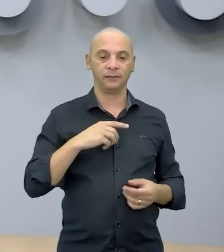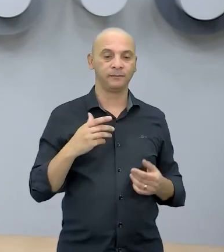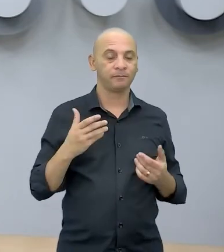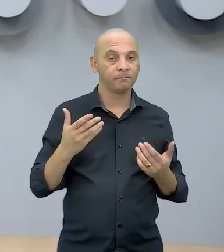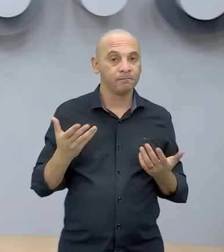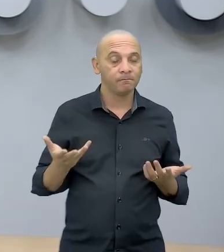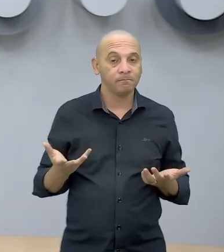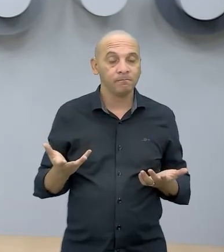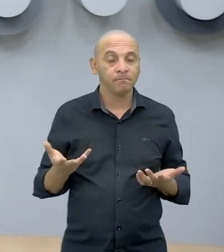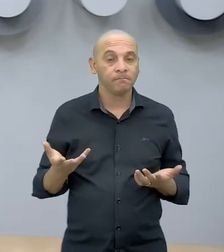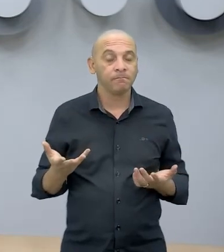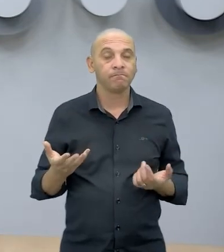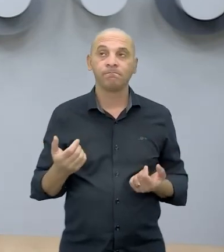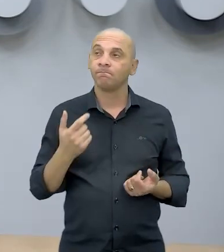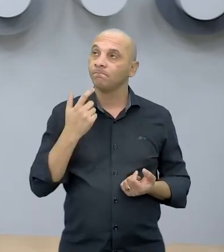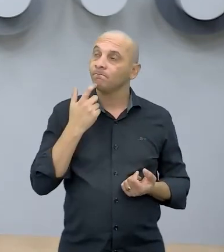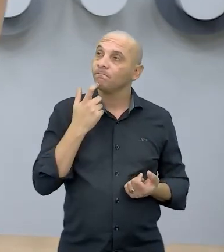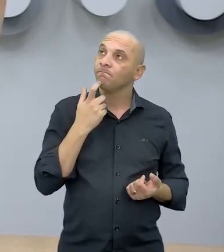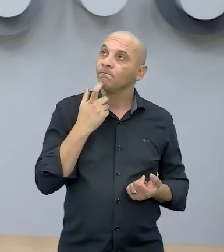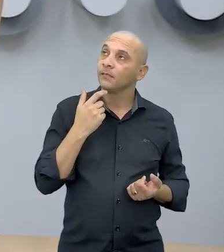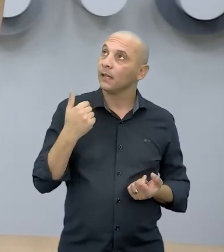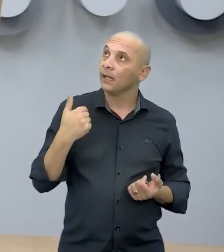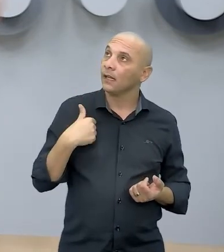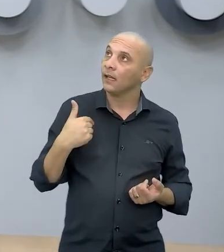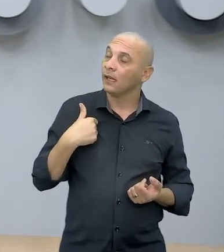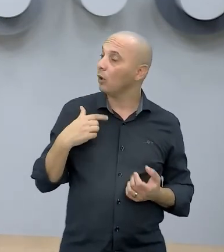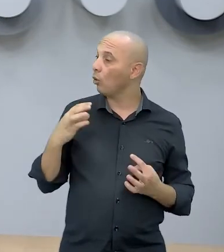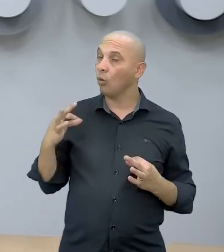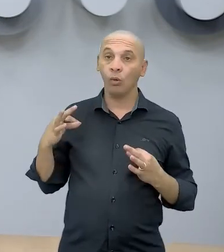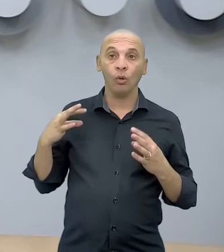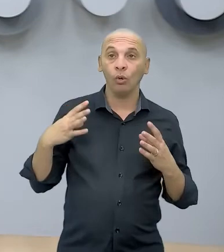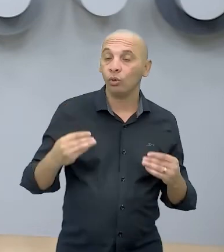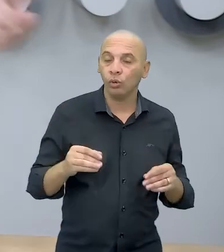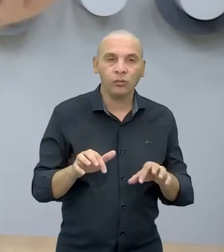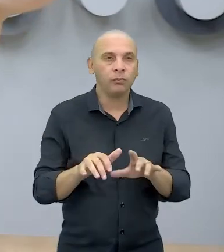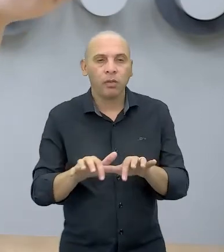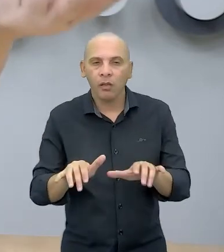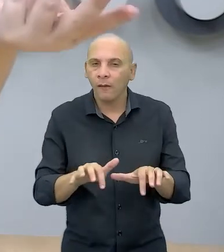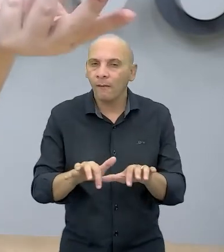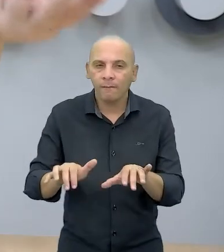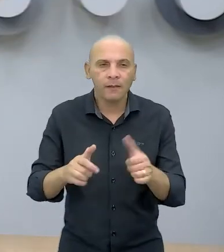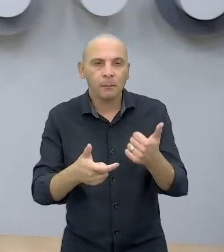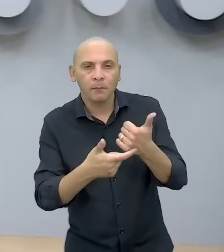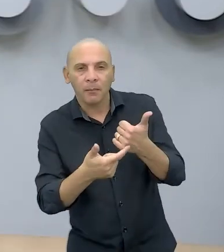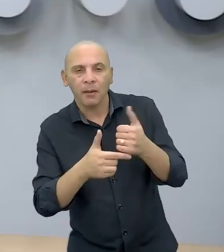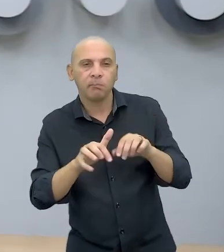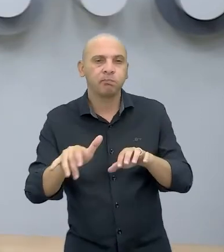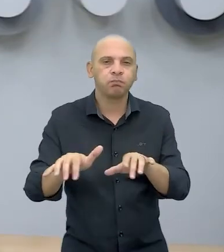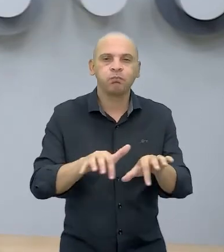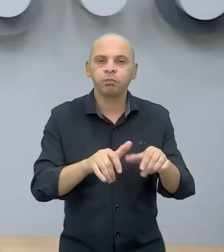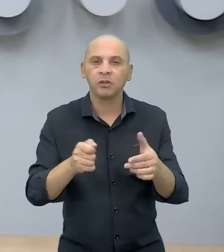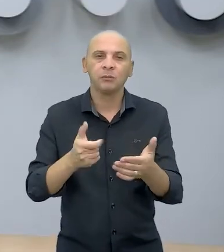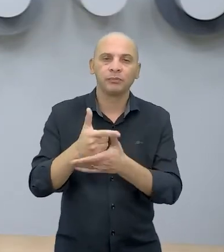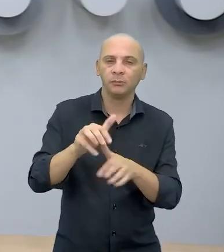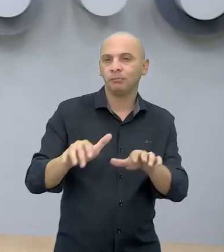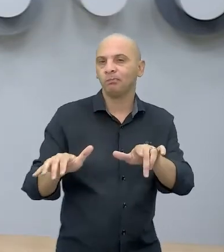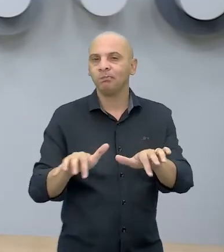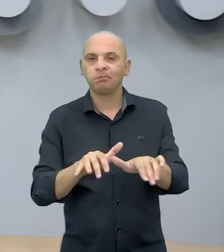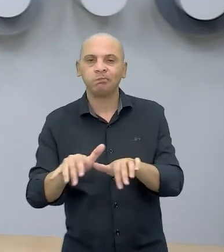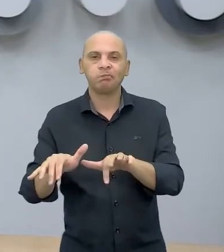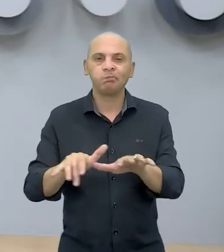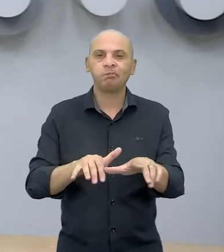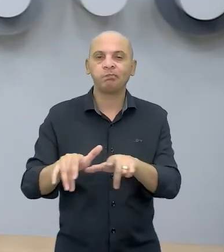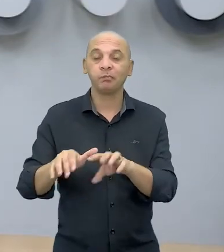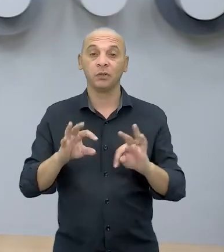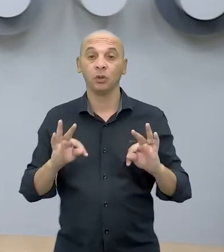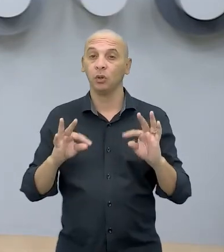dizendo que assim, cada passo que eu estou dando aqui na internet, cada curtida que eu estou dando, cada compra que eu estou fazendo, cada site